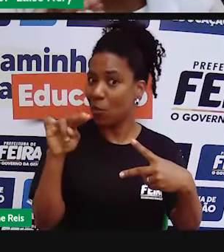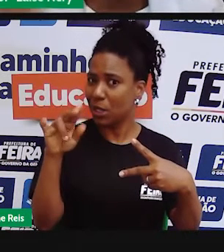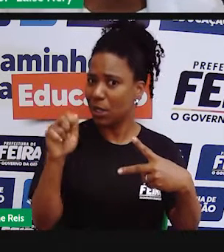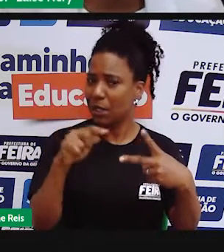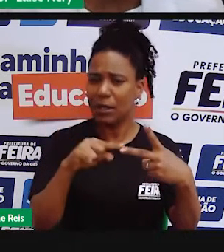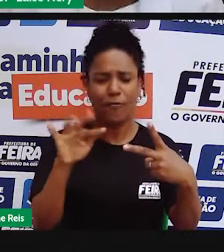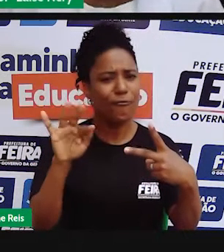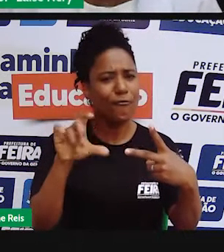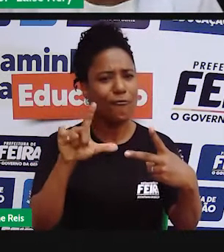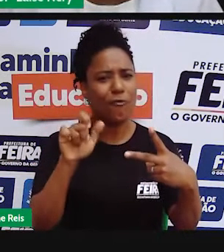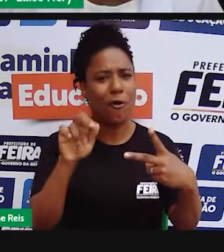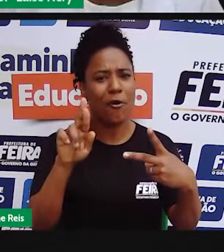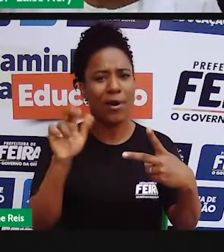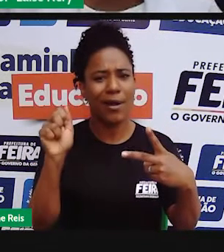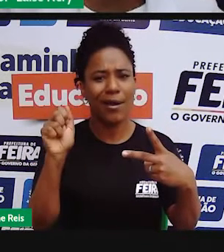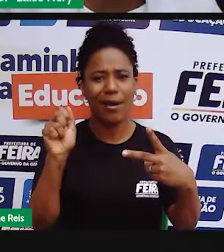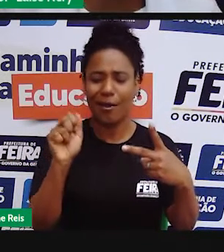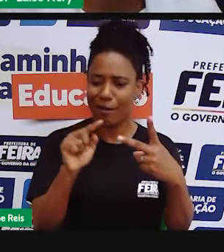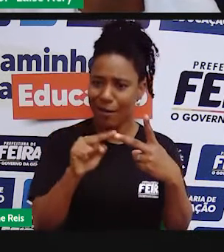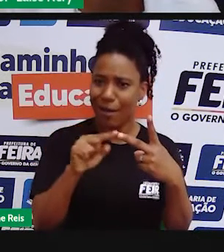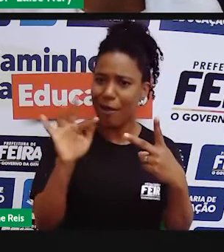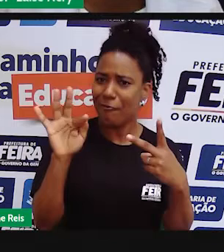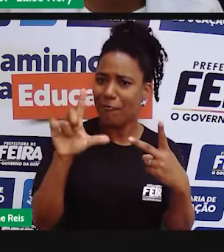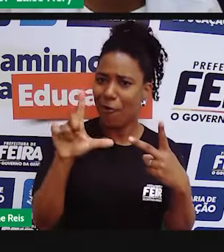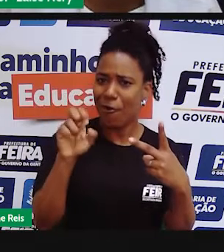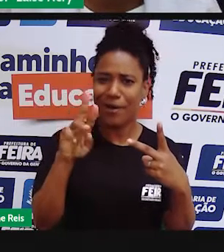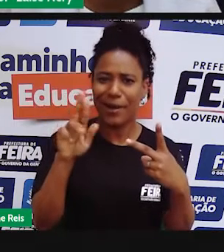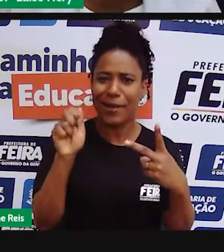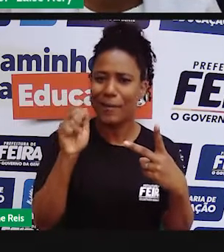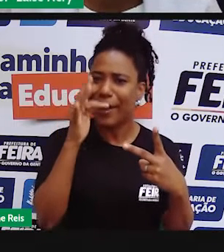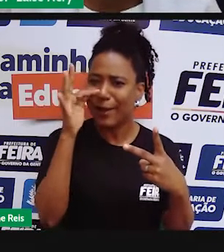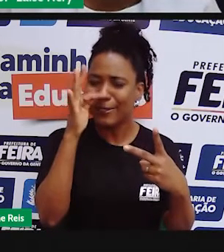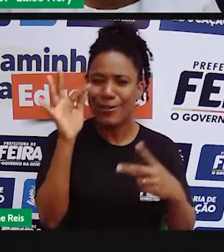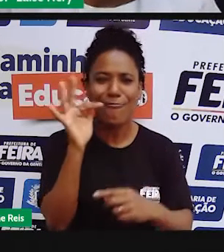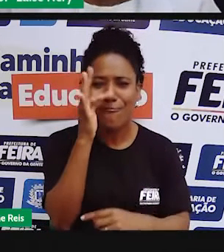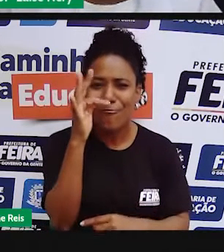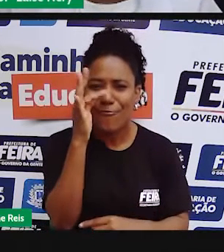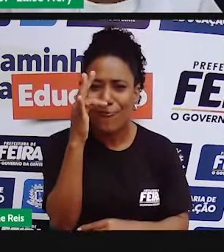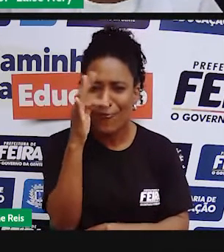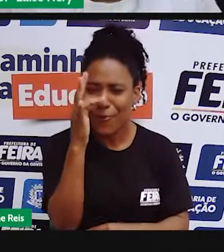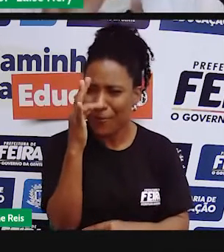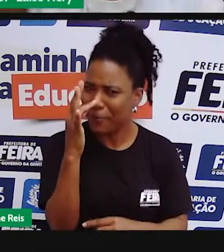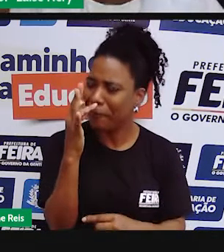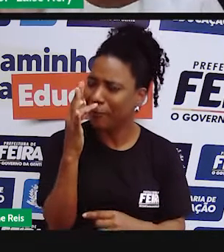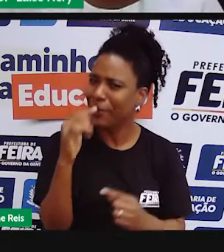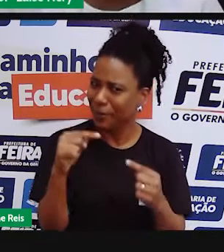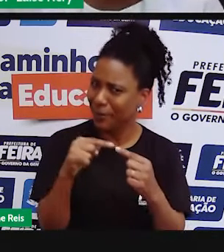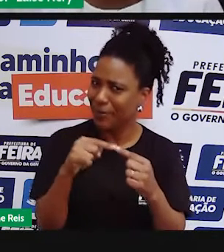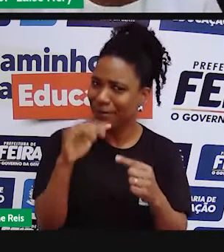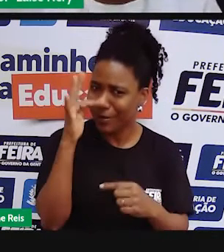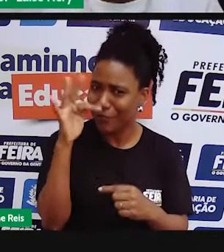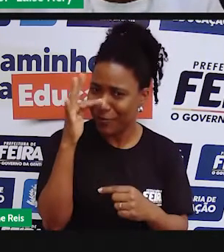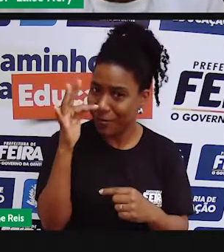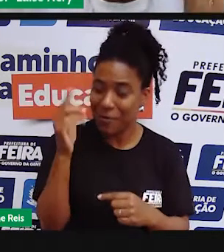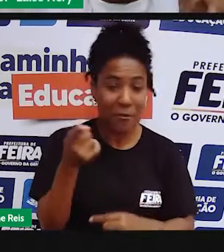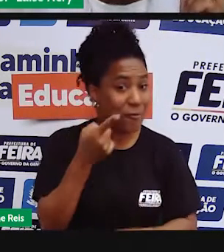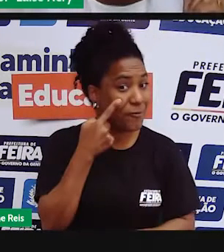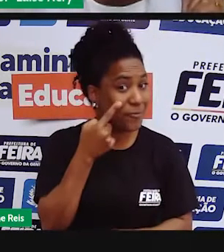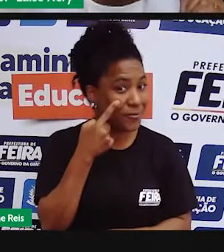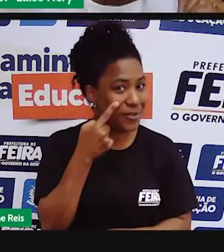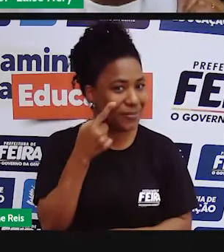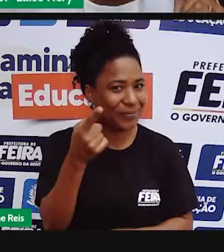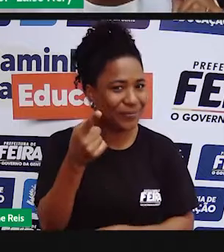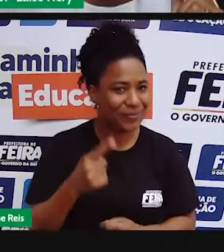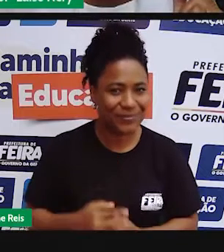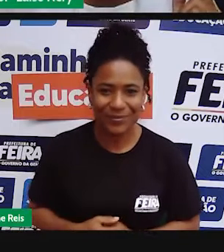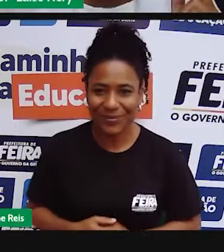Flora, a gente pensa logo em flores. Mas será que tem a ver com flores? Vamos ver? Vamos conversar sobre esse assunto?